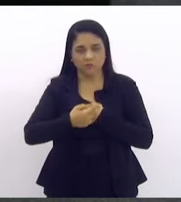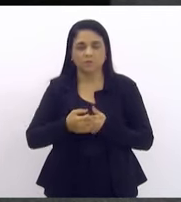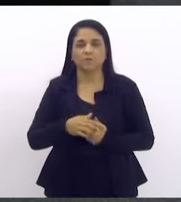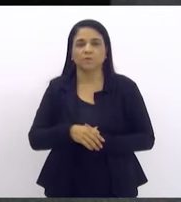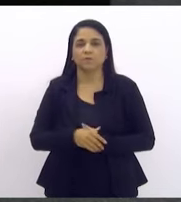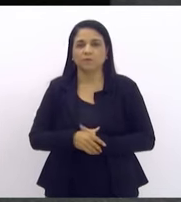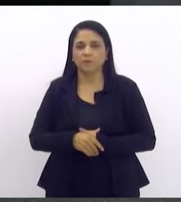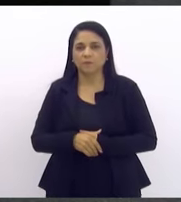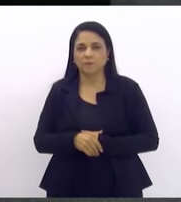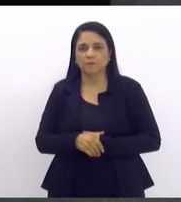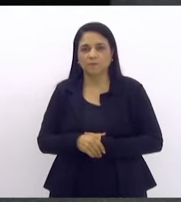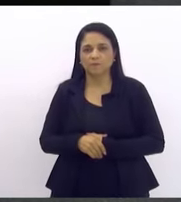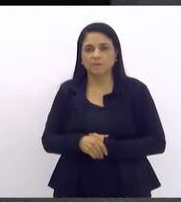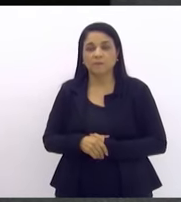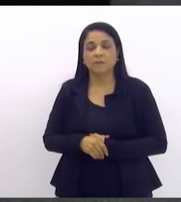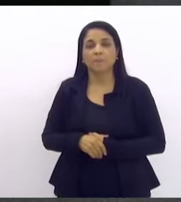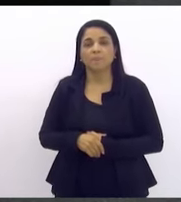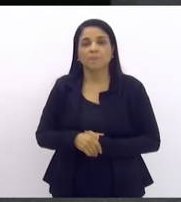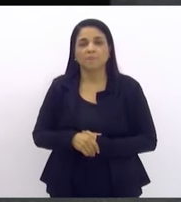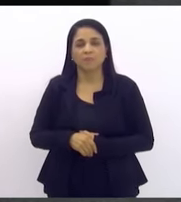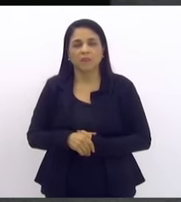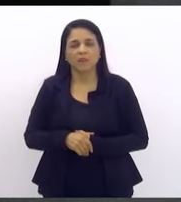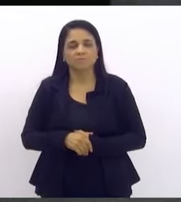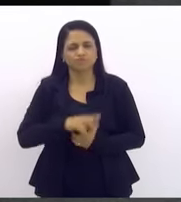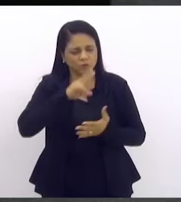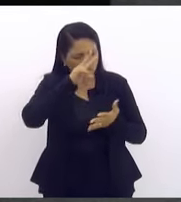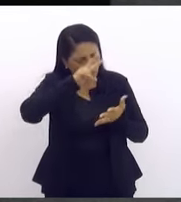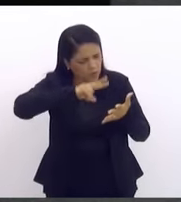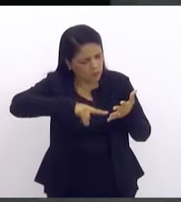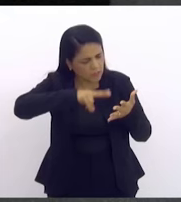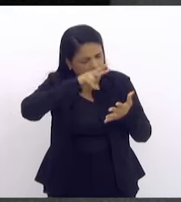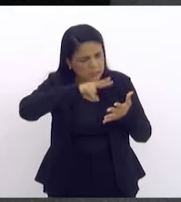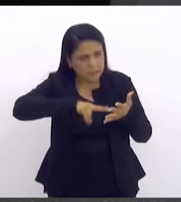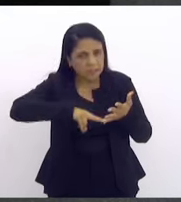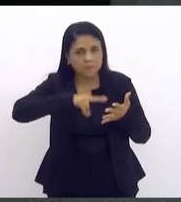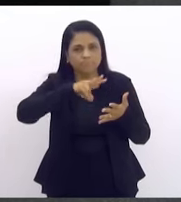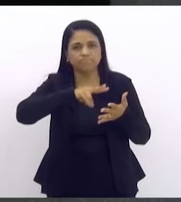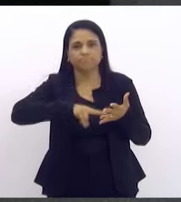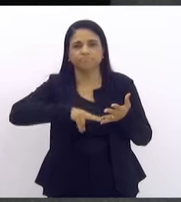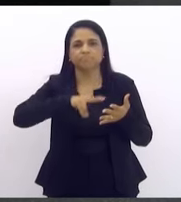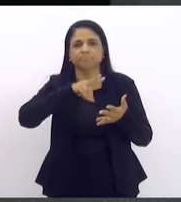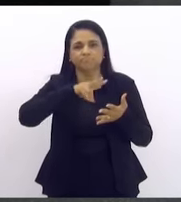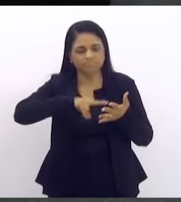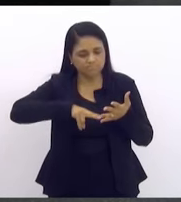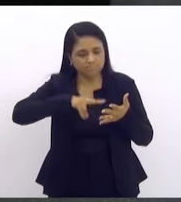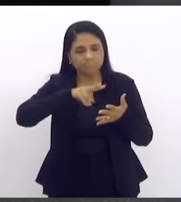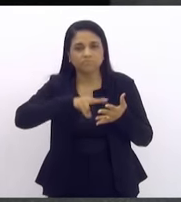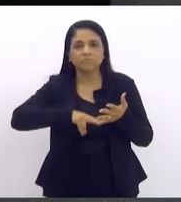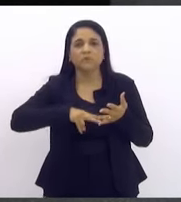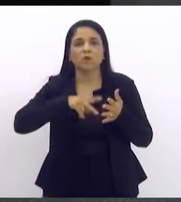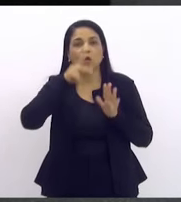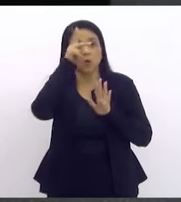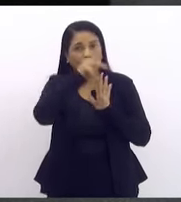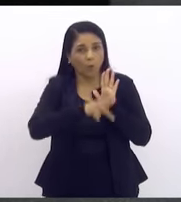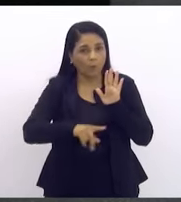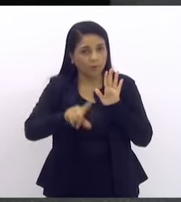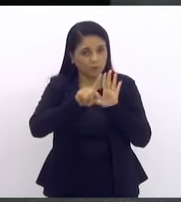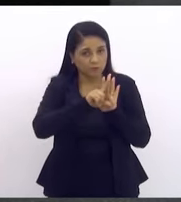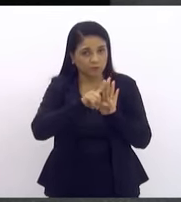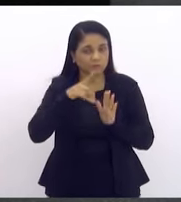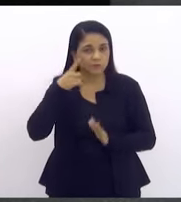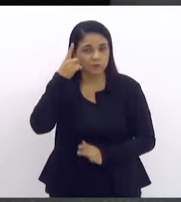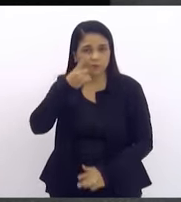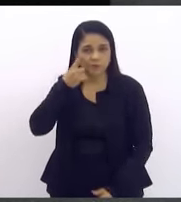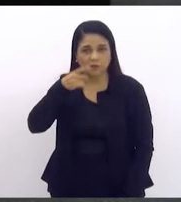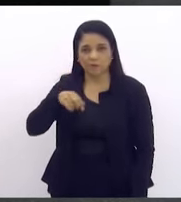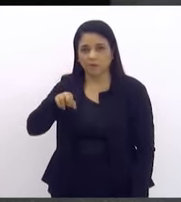presidente, eu li com muito cuidado o projeto do deputado Renato Miranda